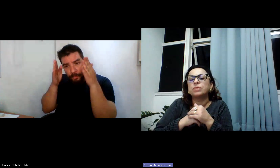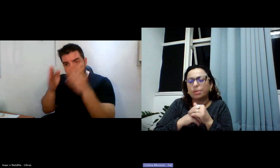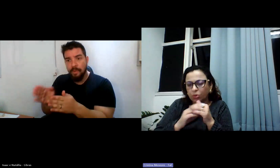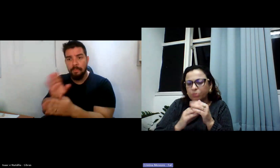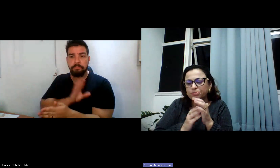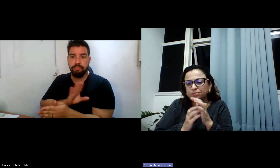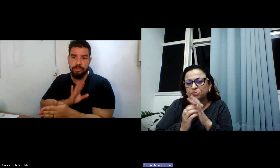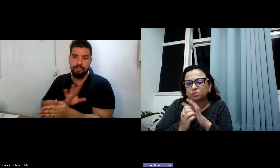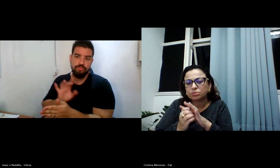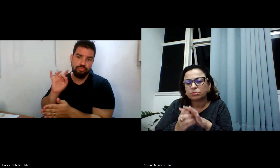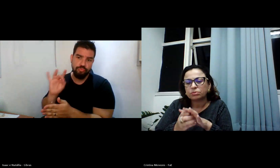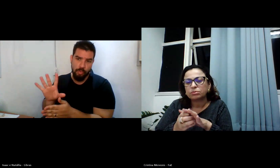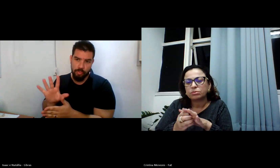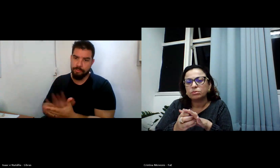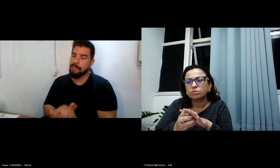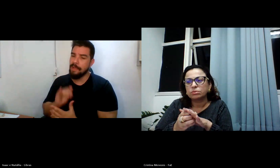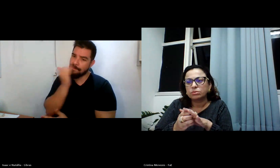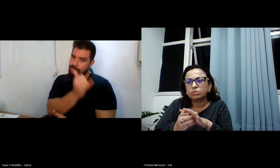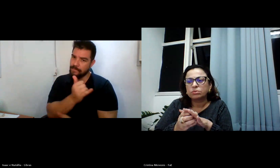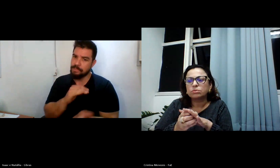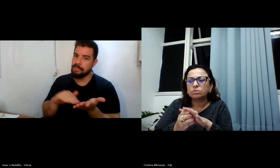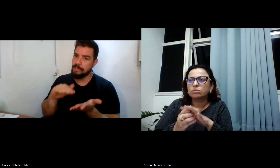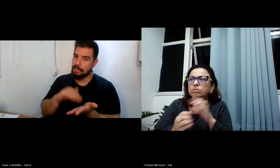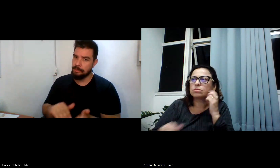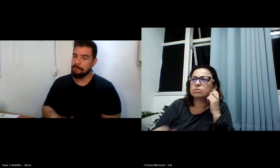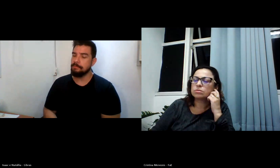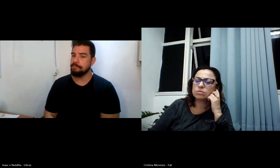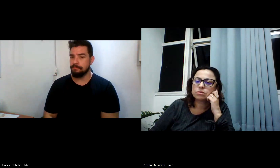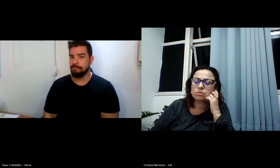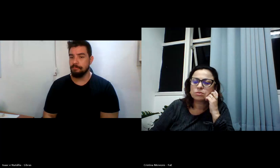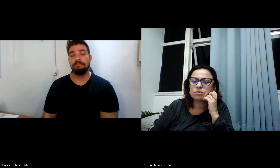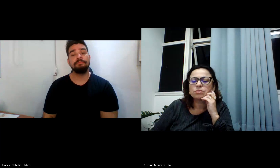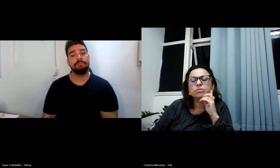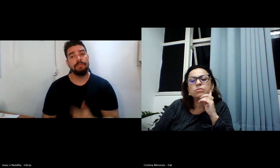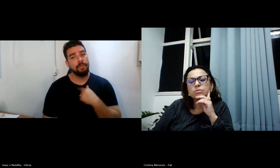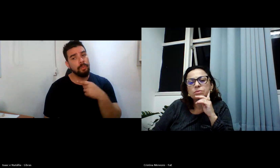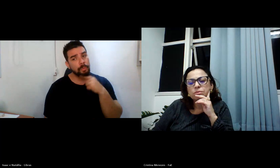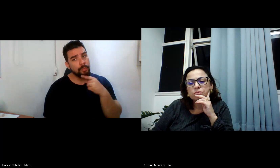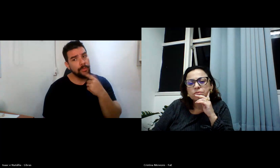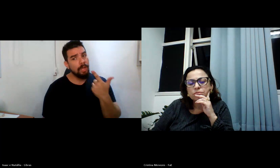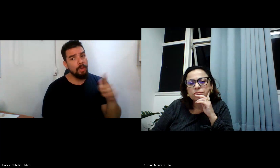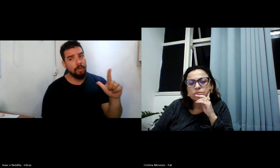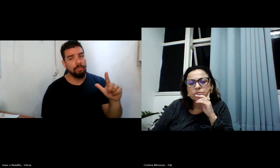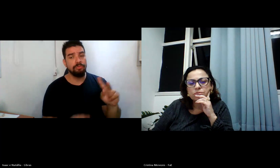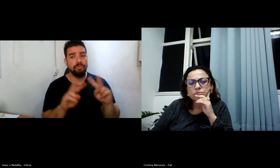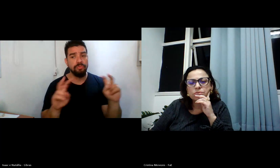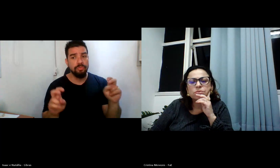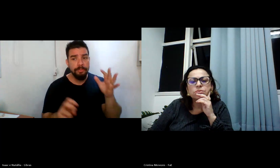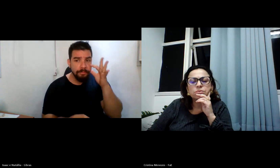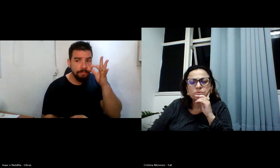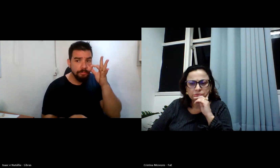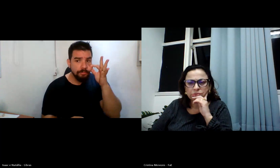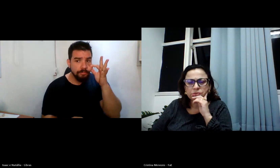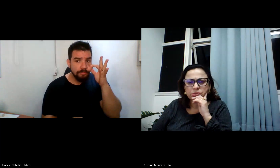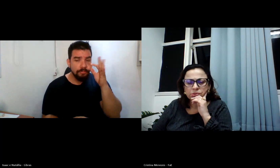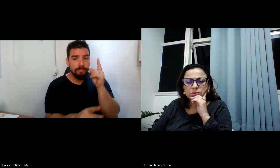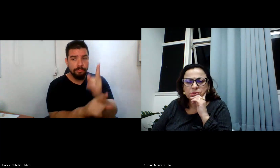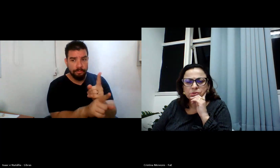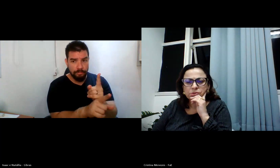apenas, tá bom? Uhum. A minha outra dúvida é a respeito dos encontros presenciais, né? Quando eu